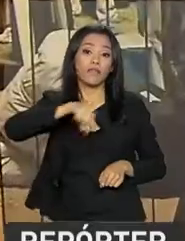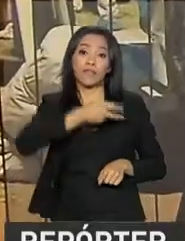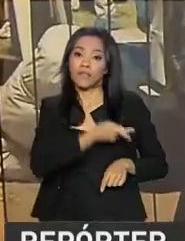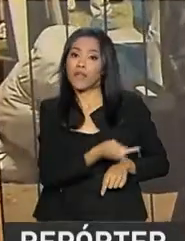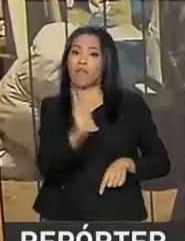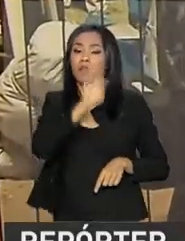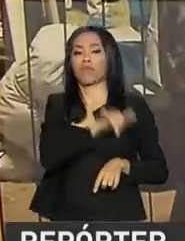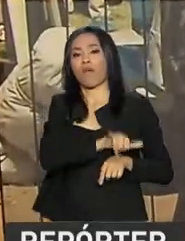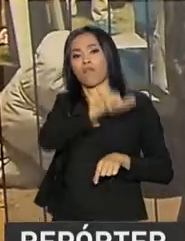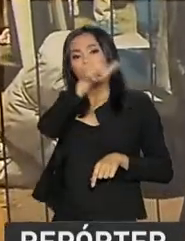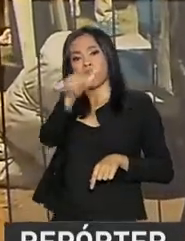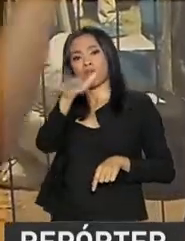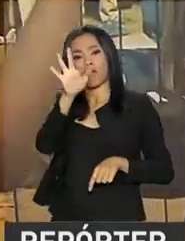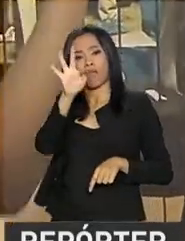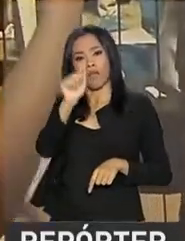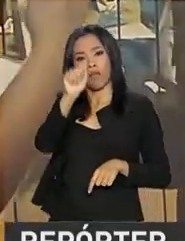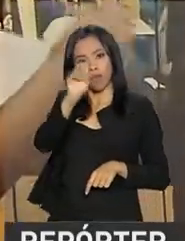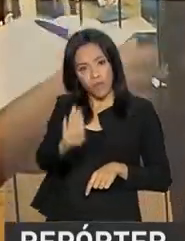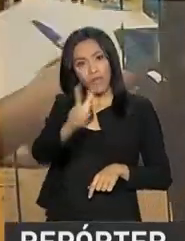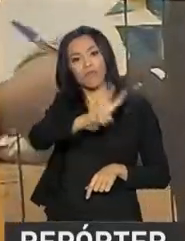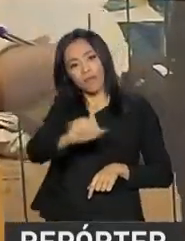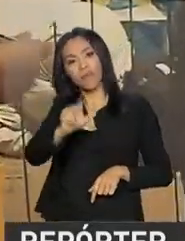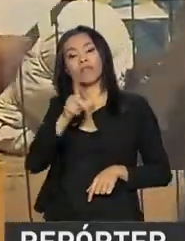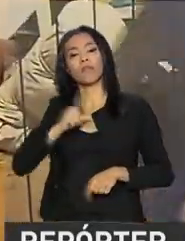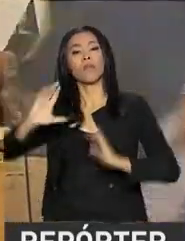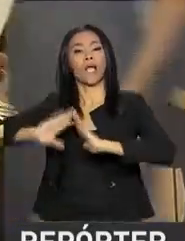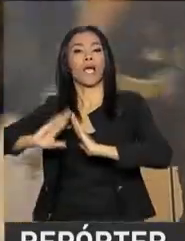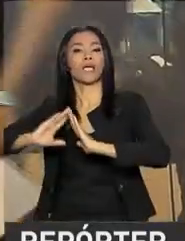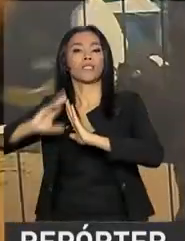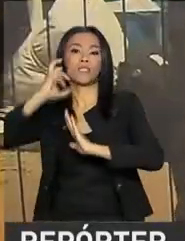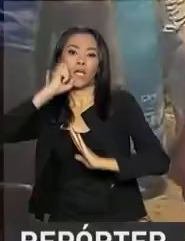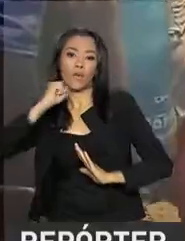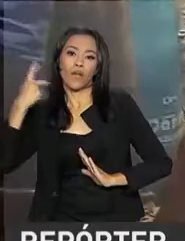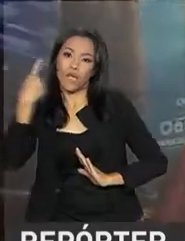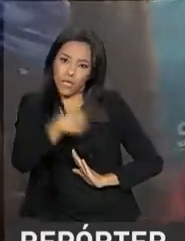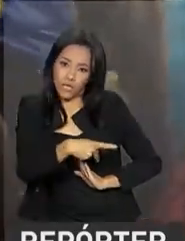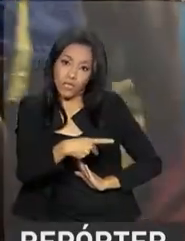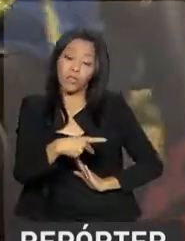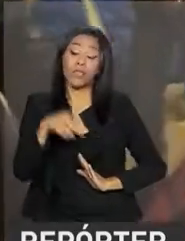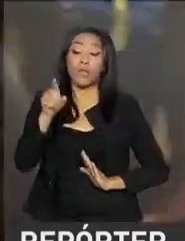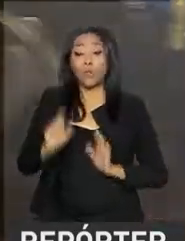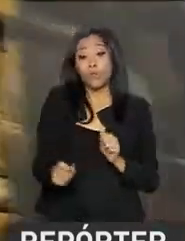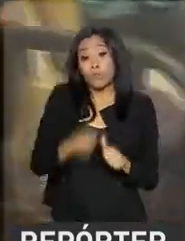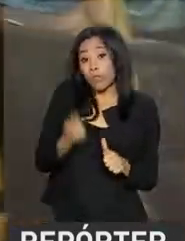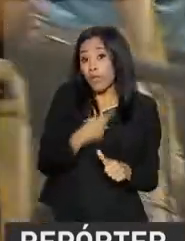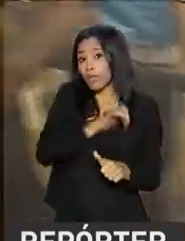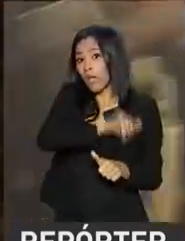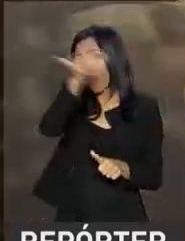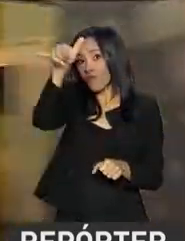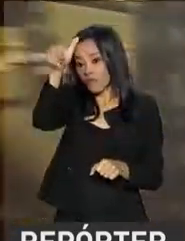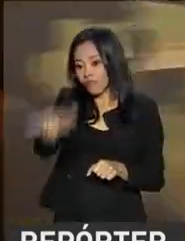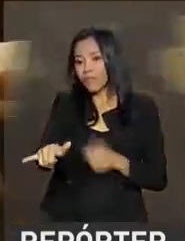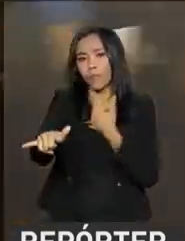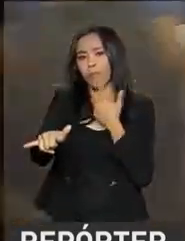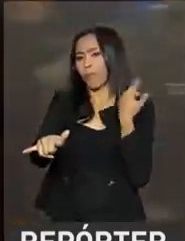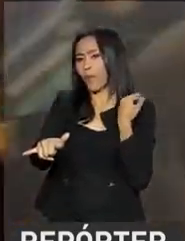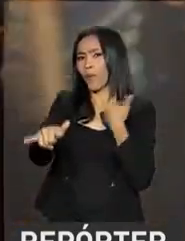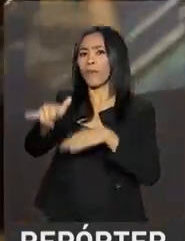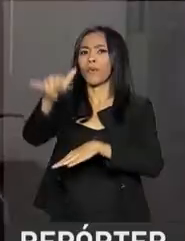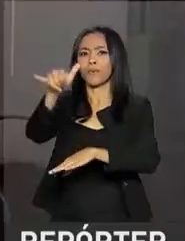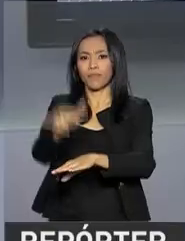em aviões da fab e serão acolhidos em abrigos nos destinos o primeiro avião com os venezuelanos decolou agora pouco de